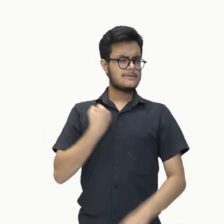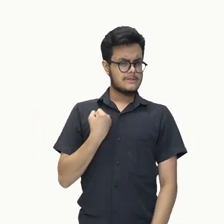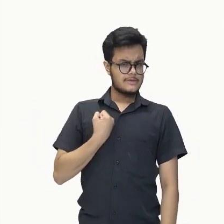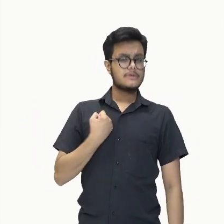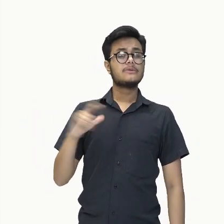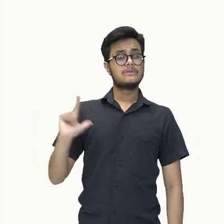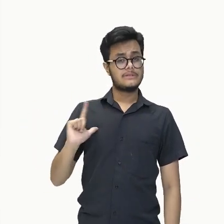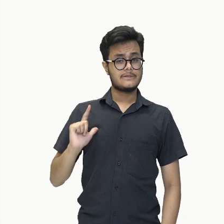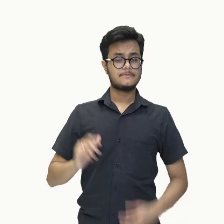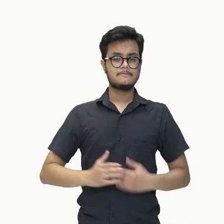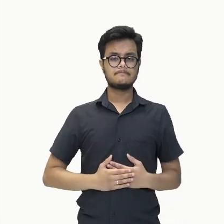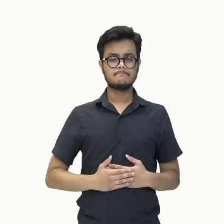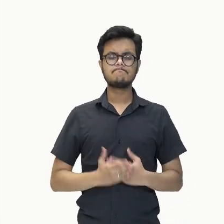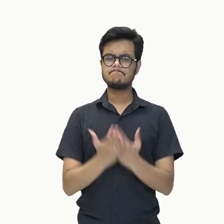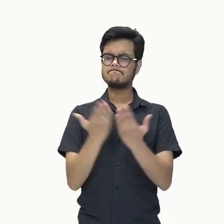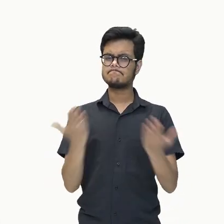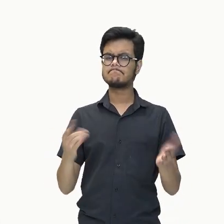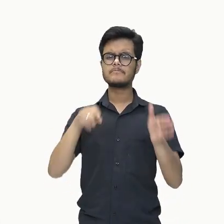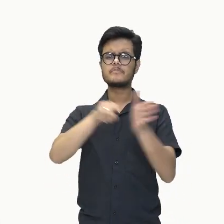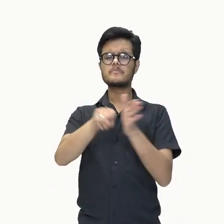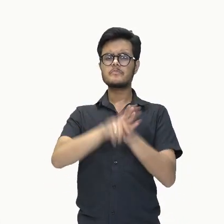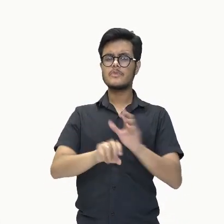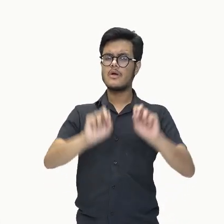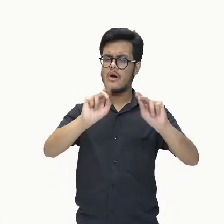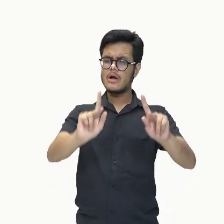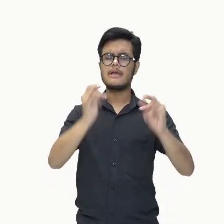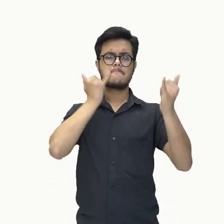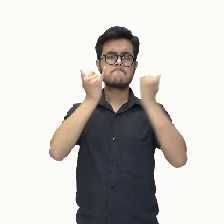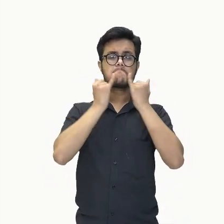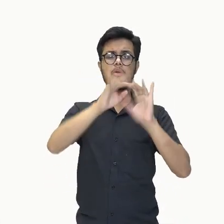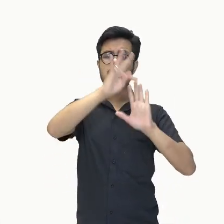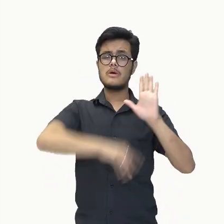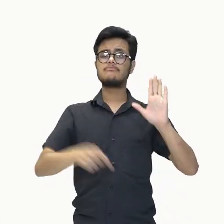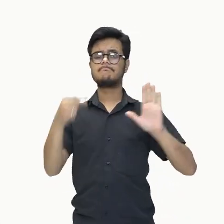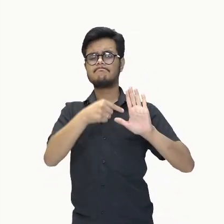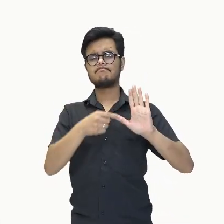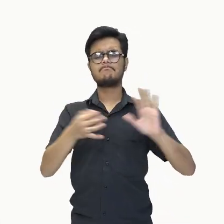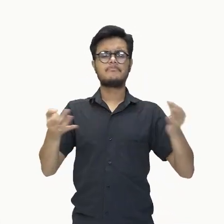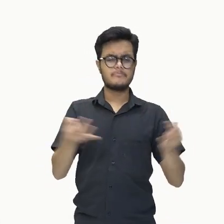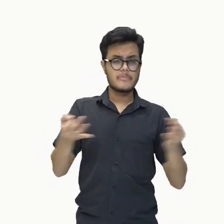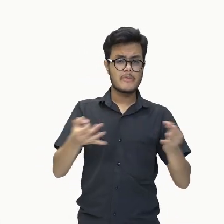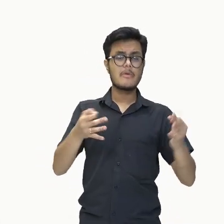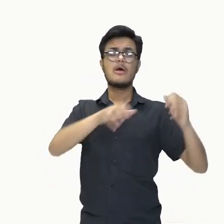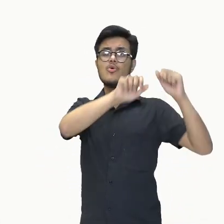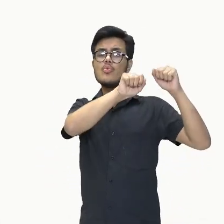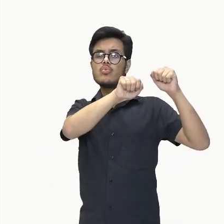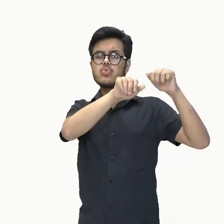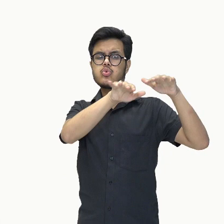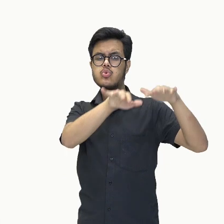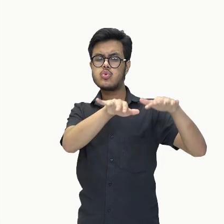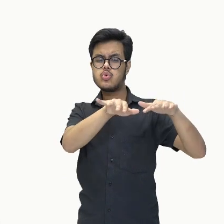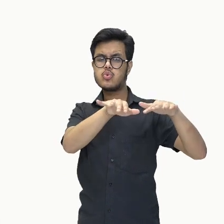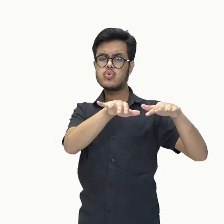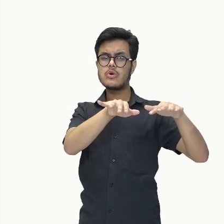O que nós vamos perguntar aqui, né? Com base nas informações da reportagem, um aparelho de ar-condicionado que custava